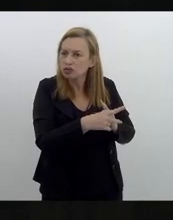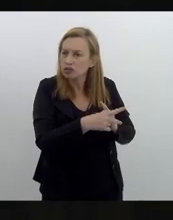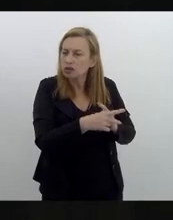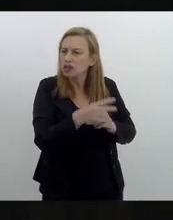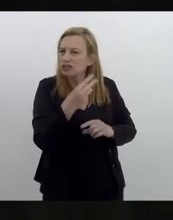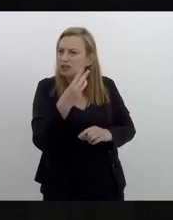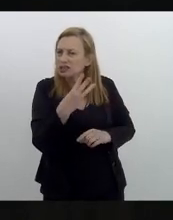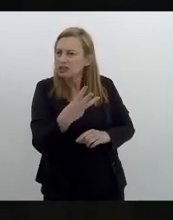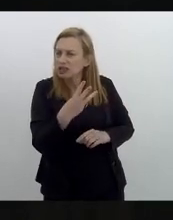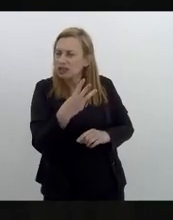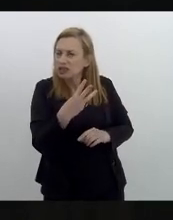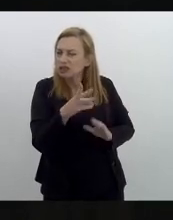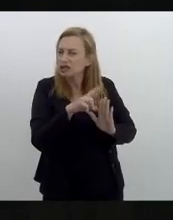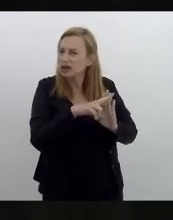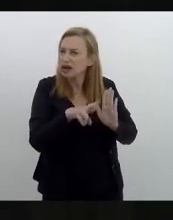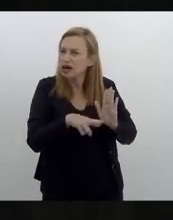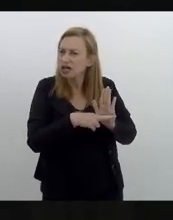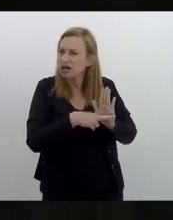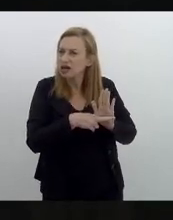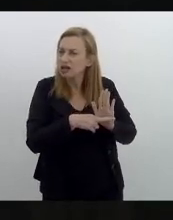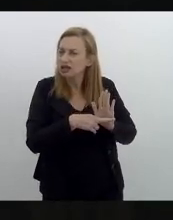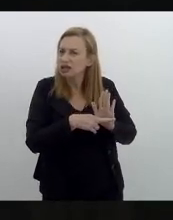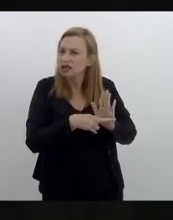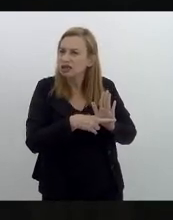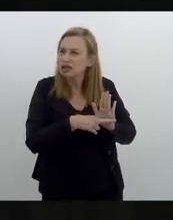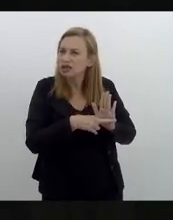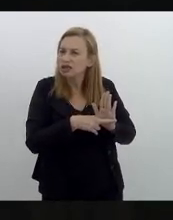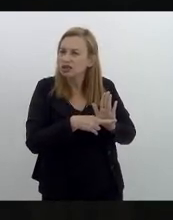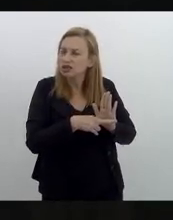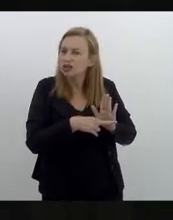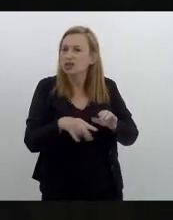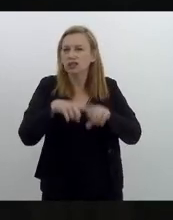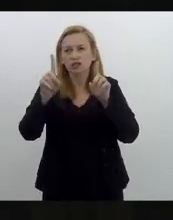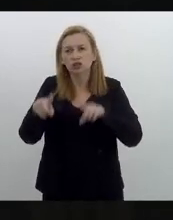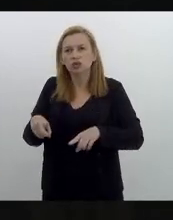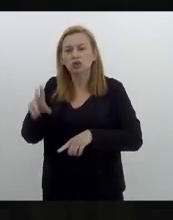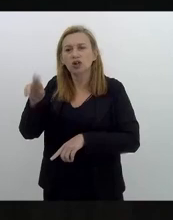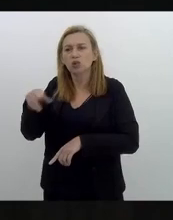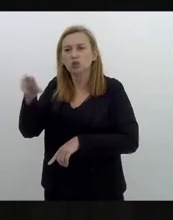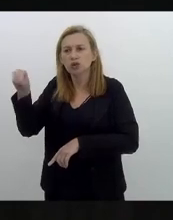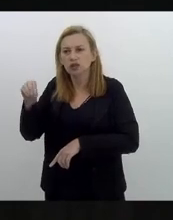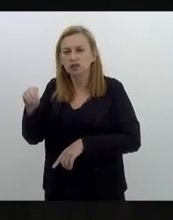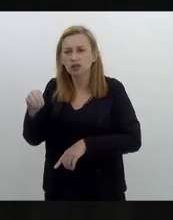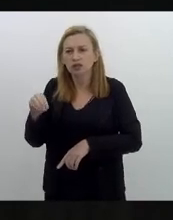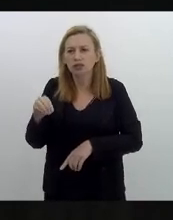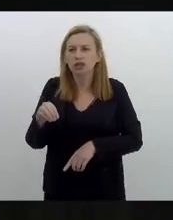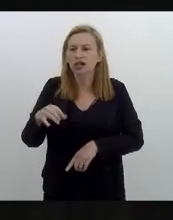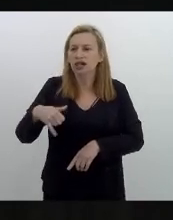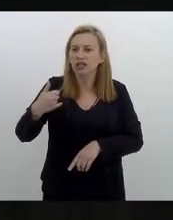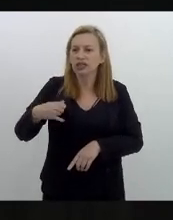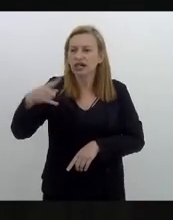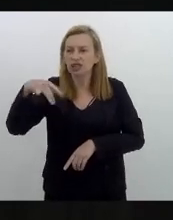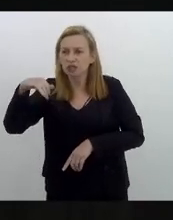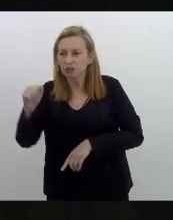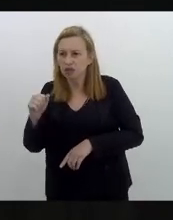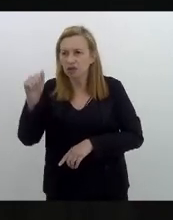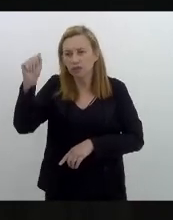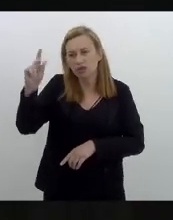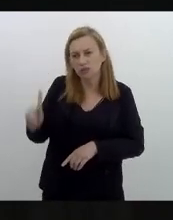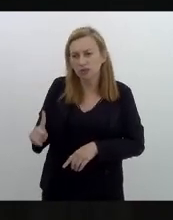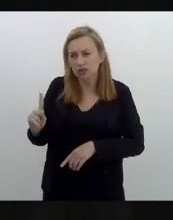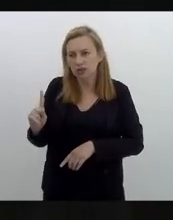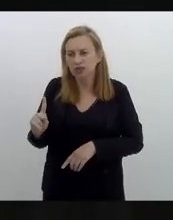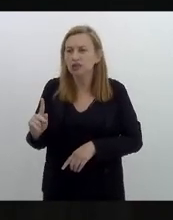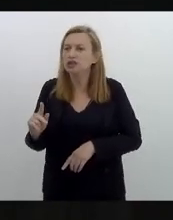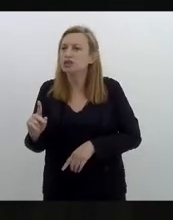Três Das seguintes regras Previdenciárias Aplicáveis Aos servidores da União Isso Requisito de idade mínima Para a aposentadoria Resalva